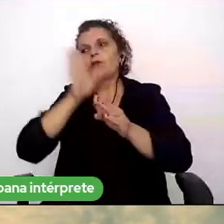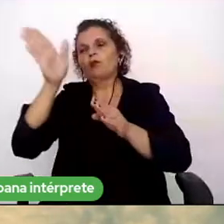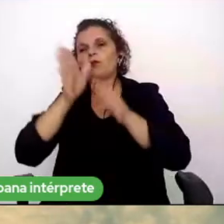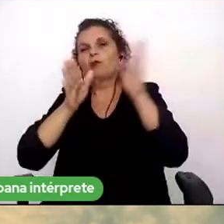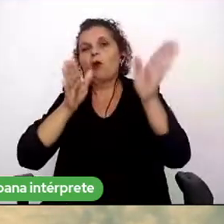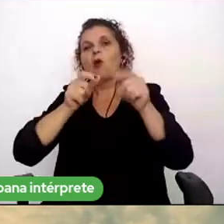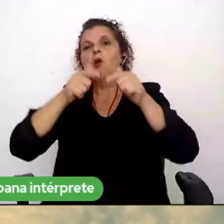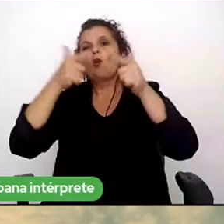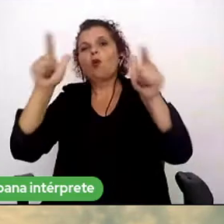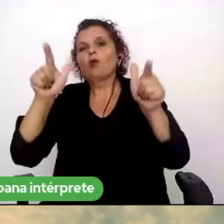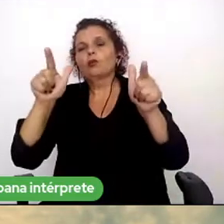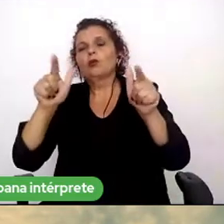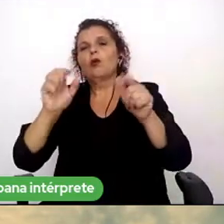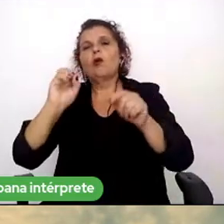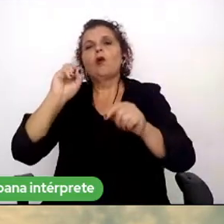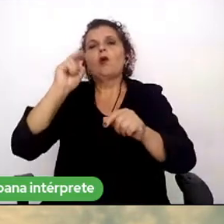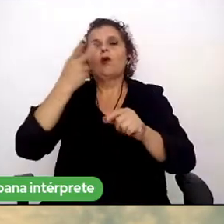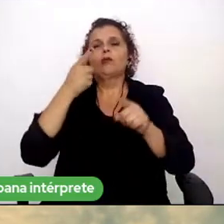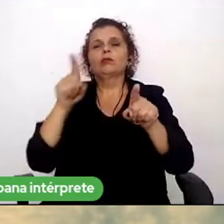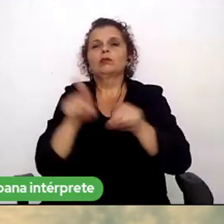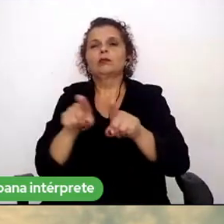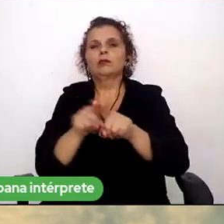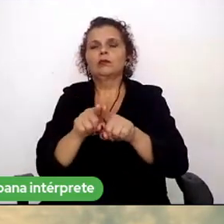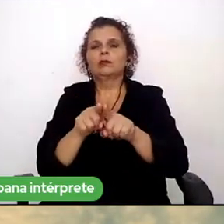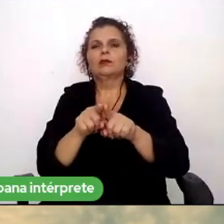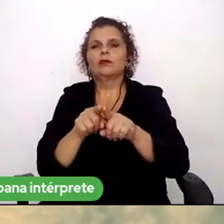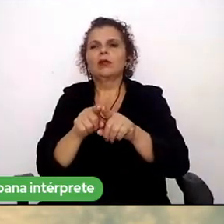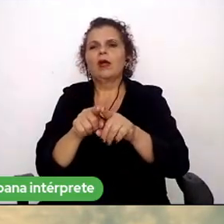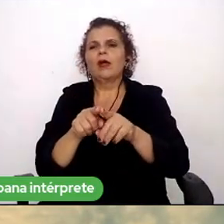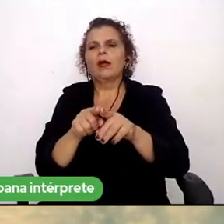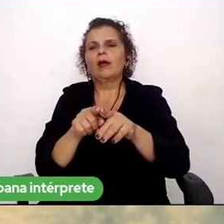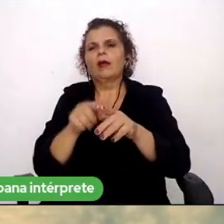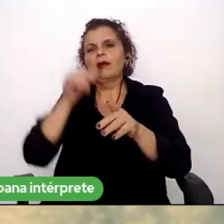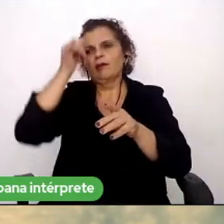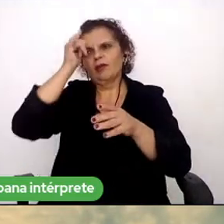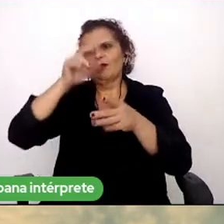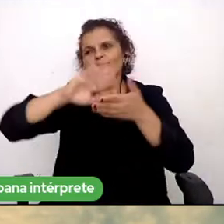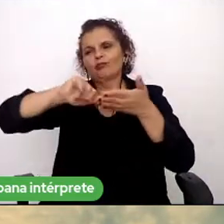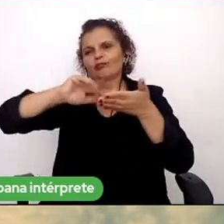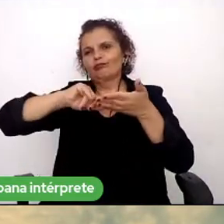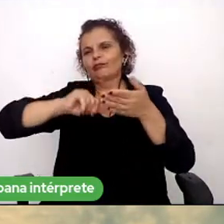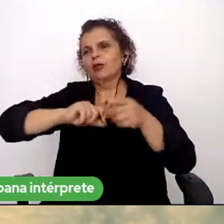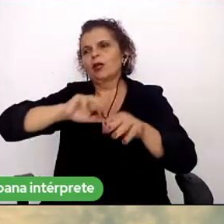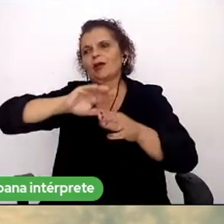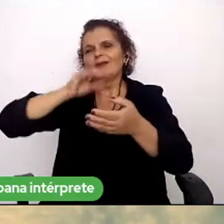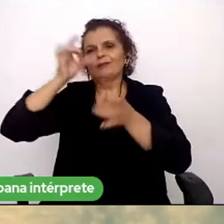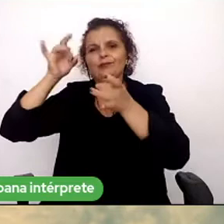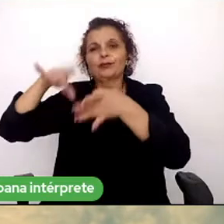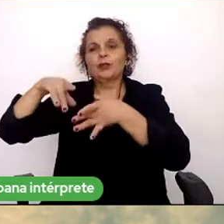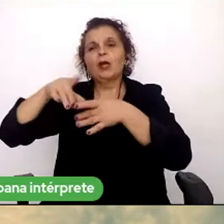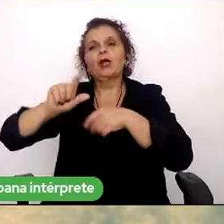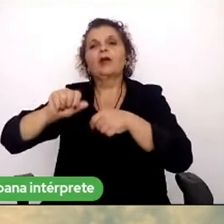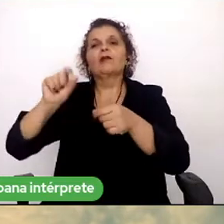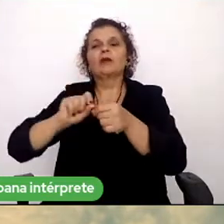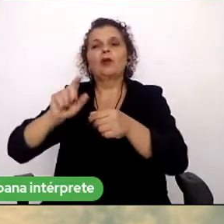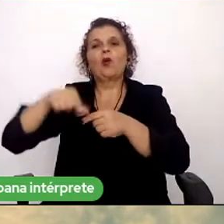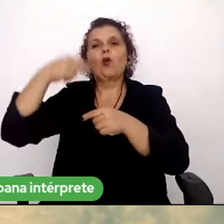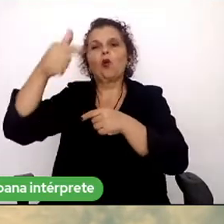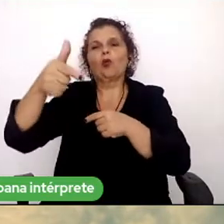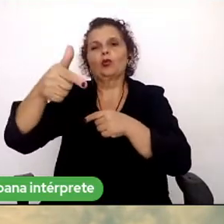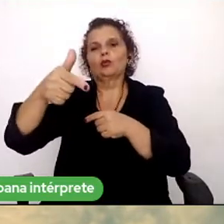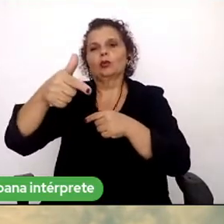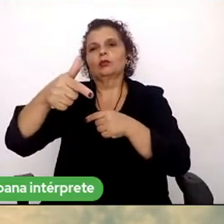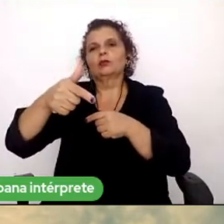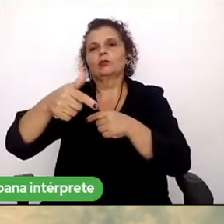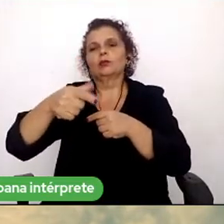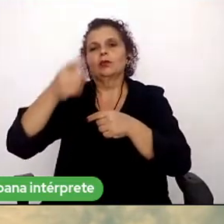então a gente pode até cortar nossos gastos e matar esse produto e seguir em frente com uma outra